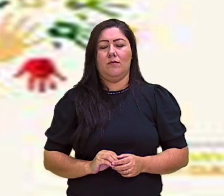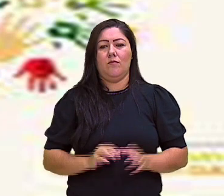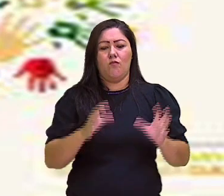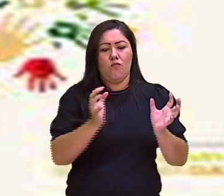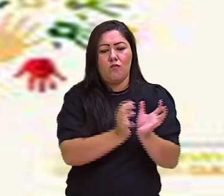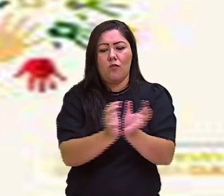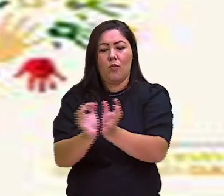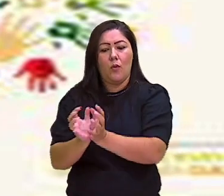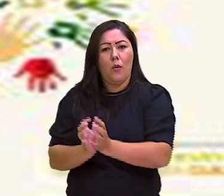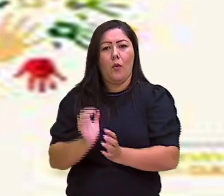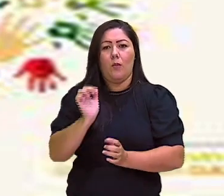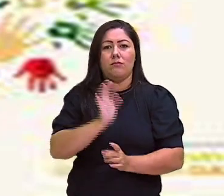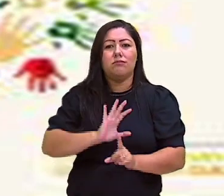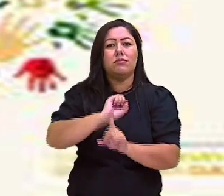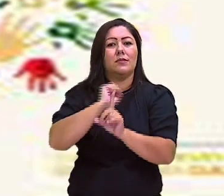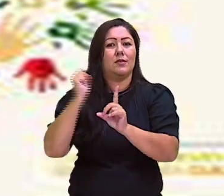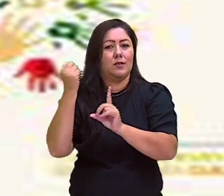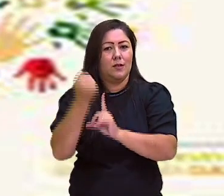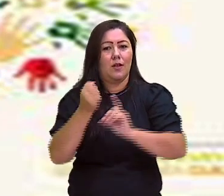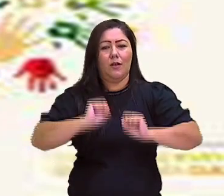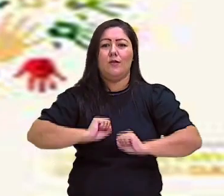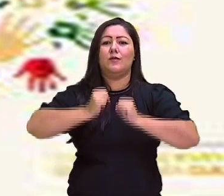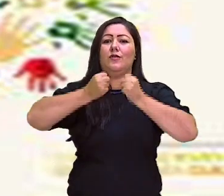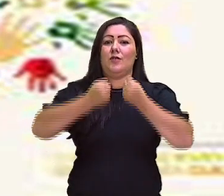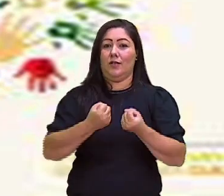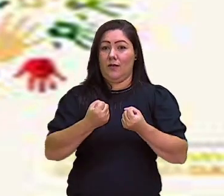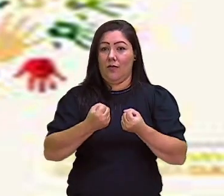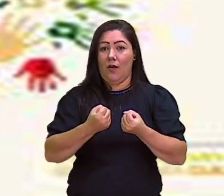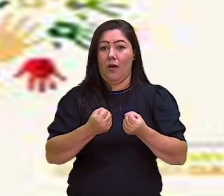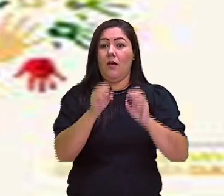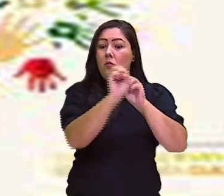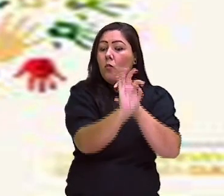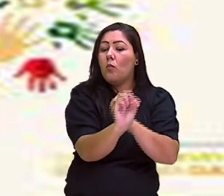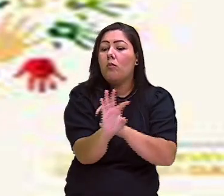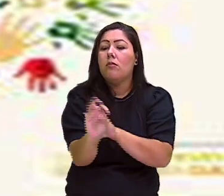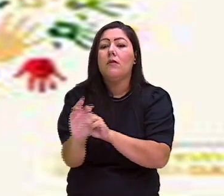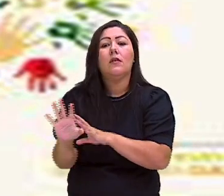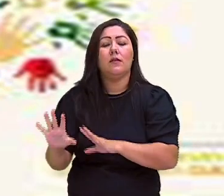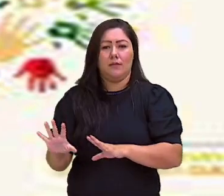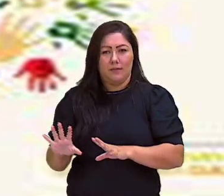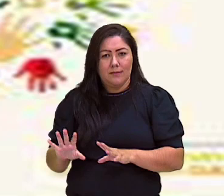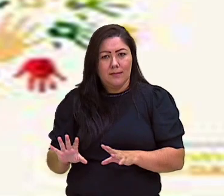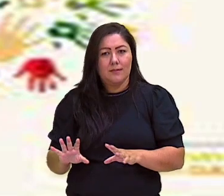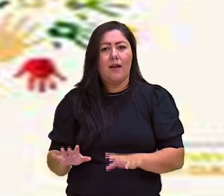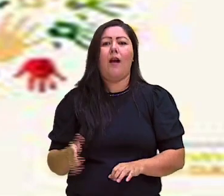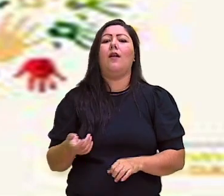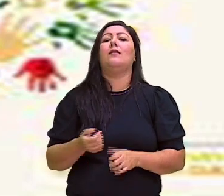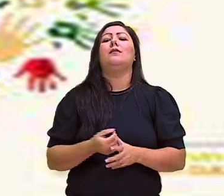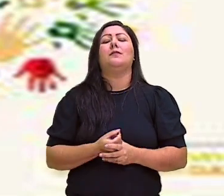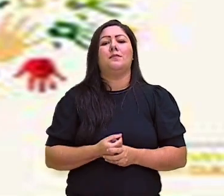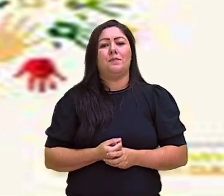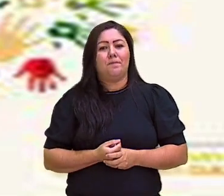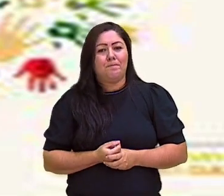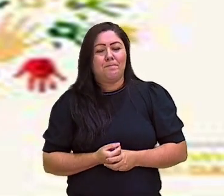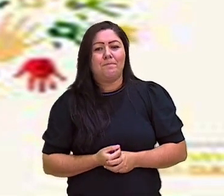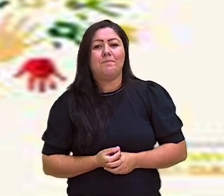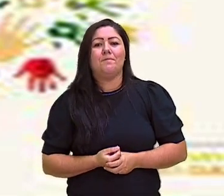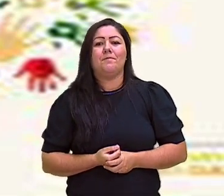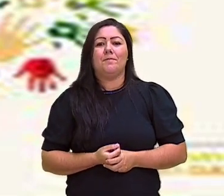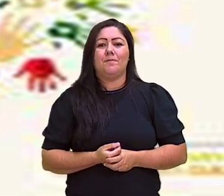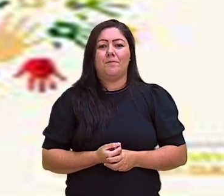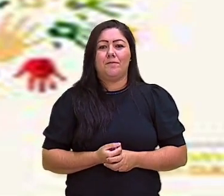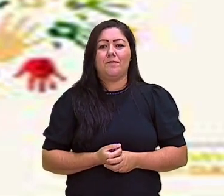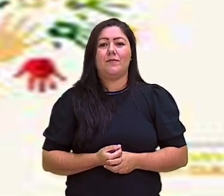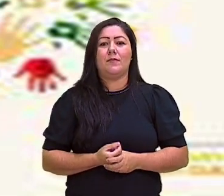esforce-se, por meio do ensino, qual nós estamos fazendo hoje, da educação,